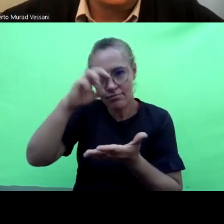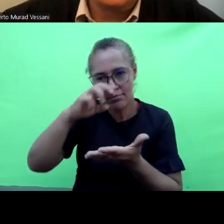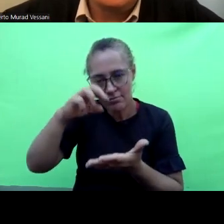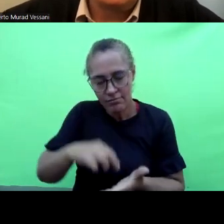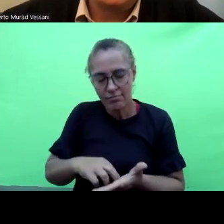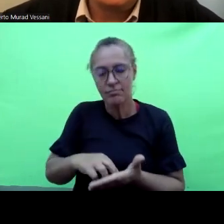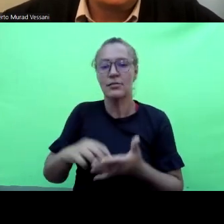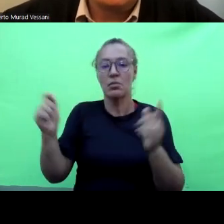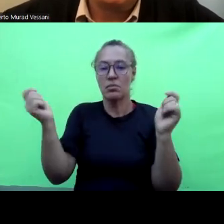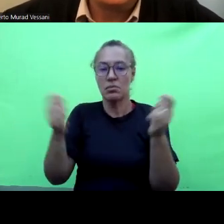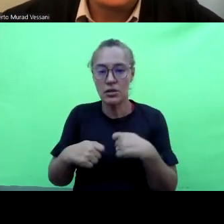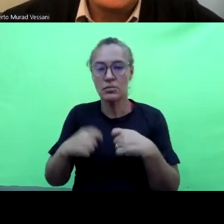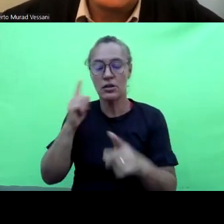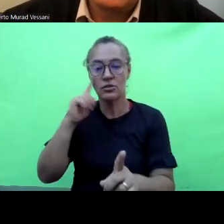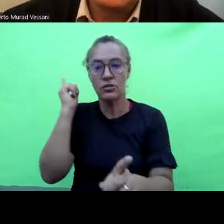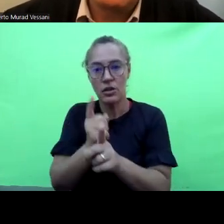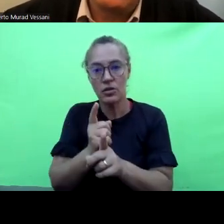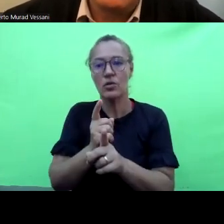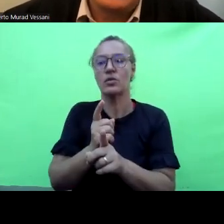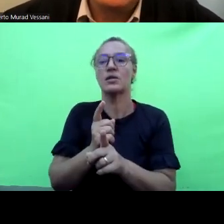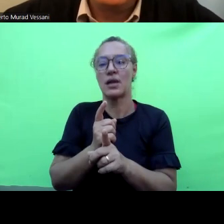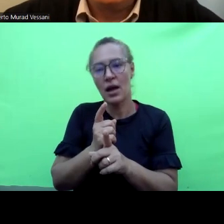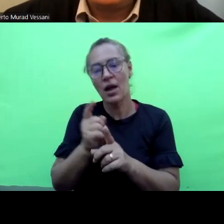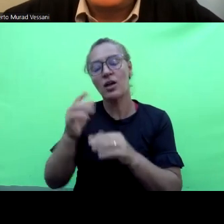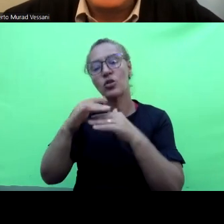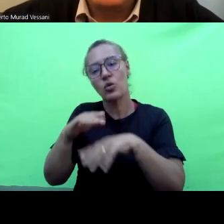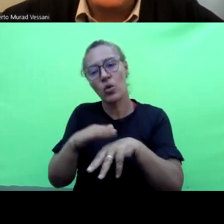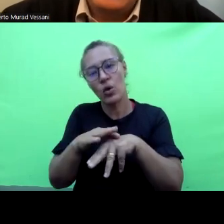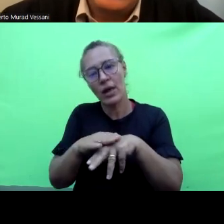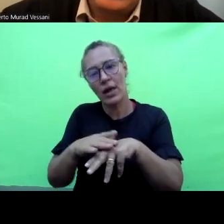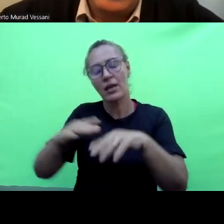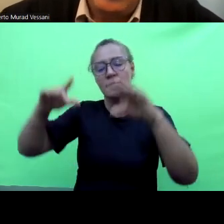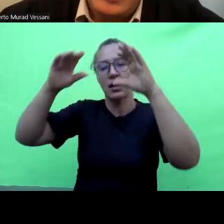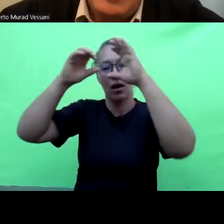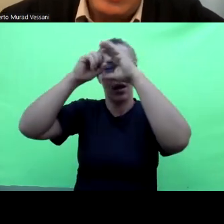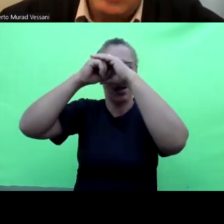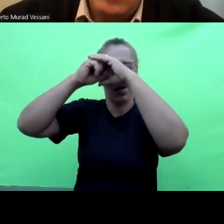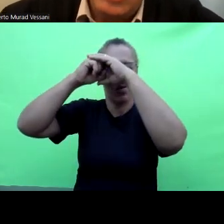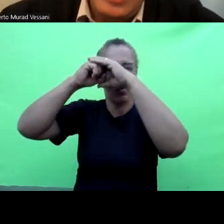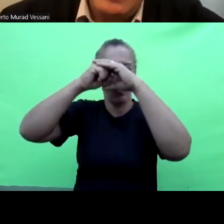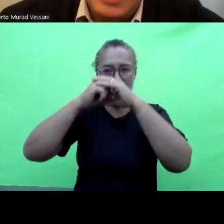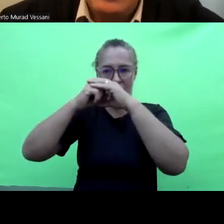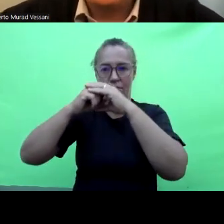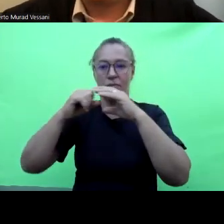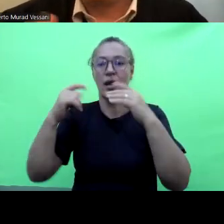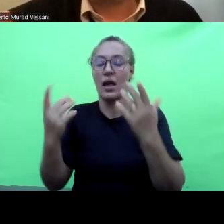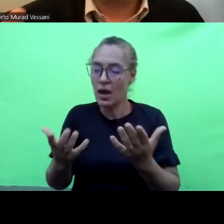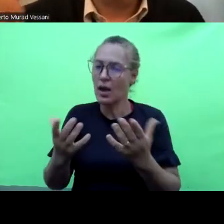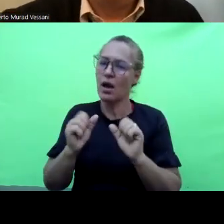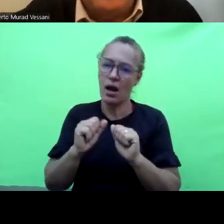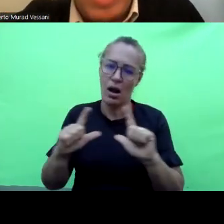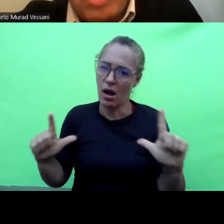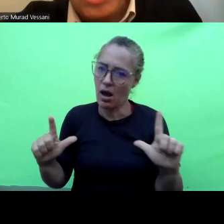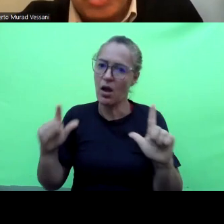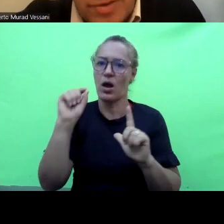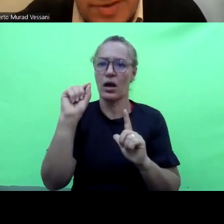na possibilidade de detectar mais casos com glaucoma, né? Mas é claro que a gente recomenda para todo mundo que tem o acesso